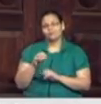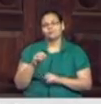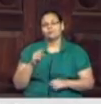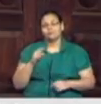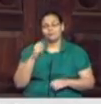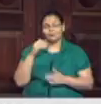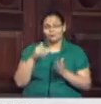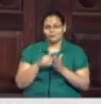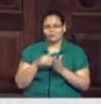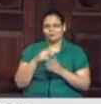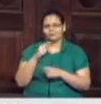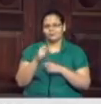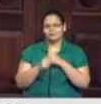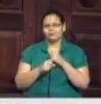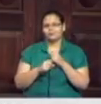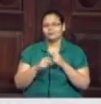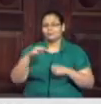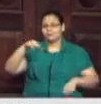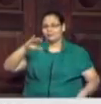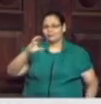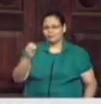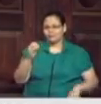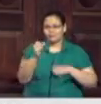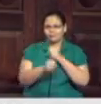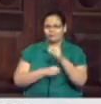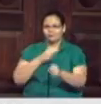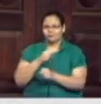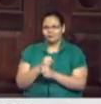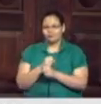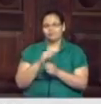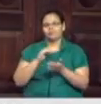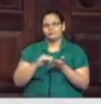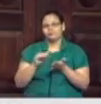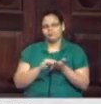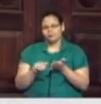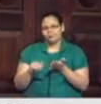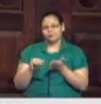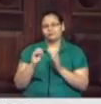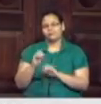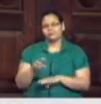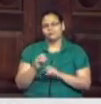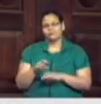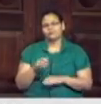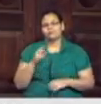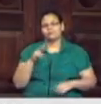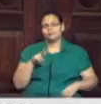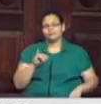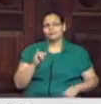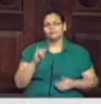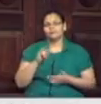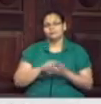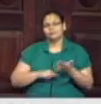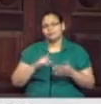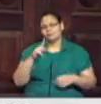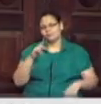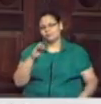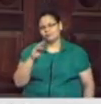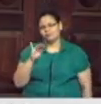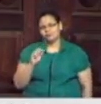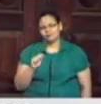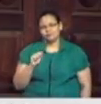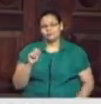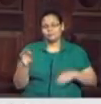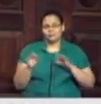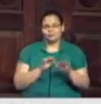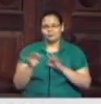do ano que vem, a Secretaria de Educação apresentará uma minuta de uma portaria que vai disciplinar e regulamentar o planejamento da